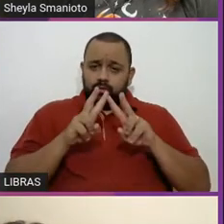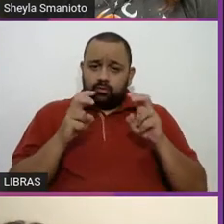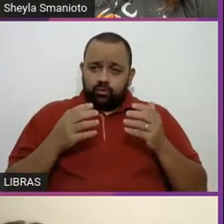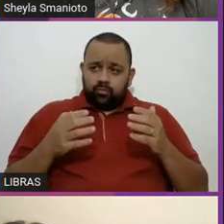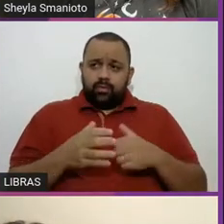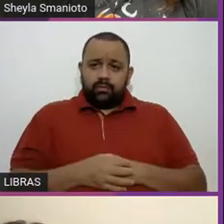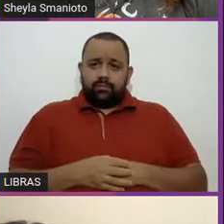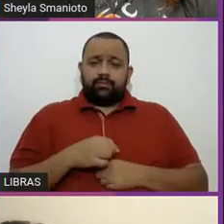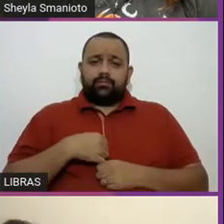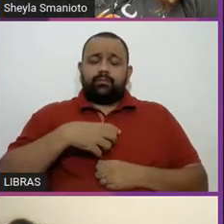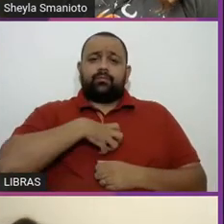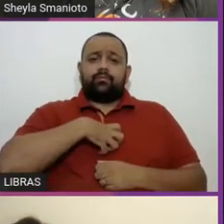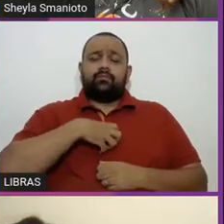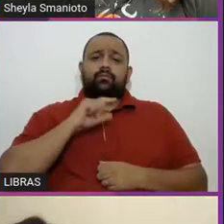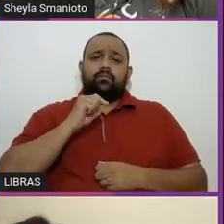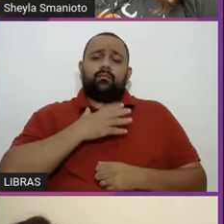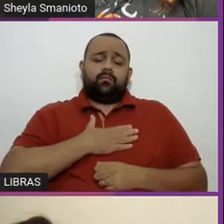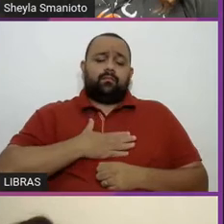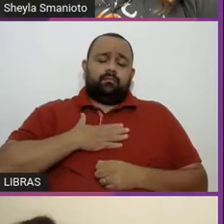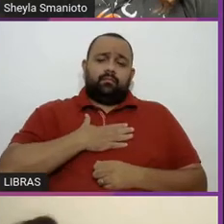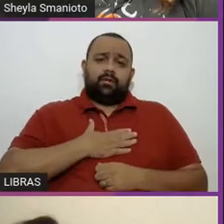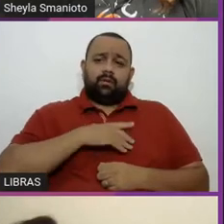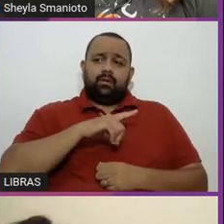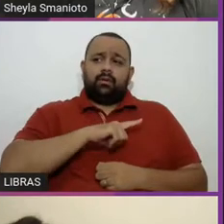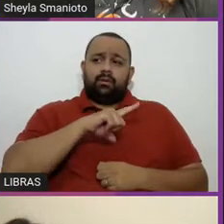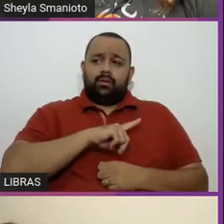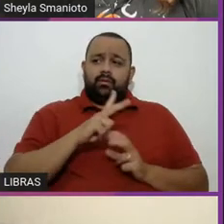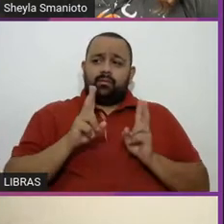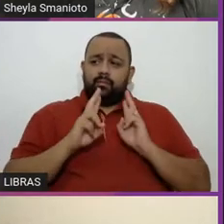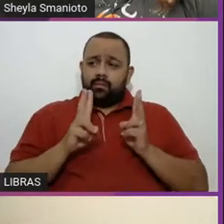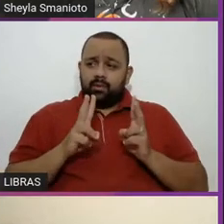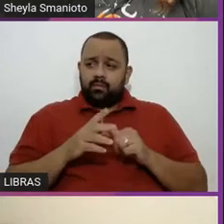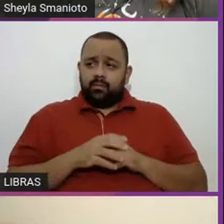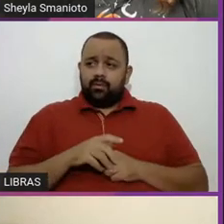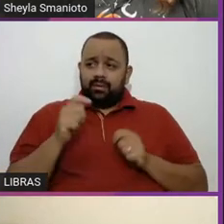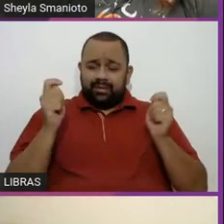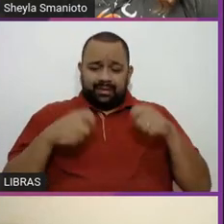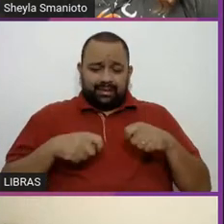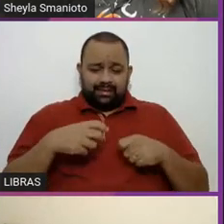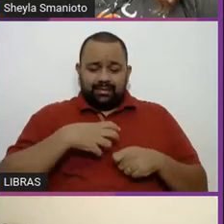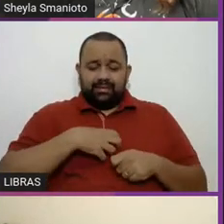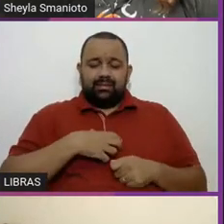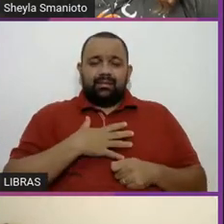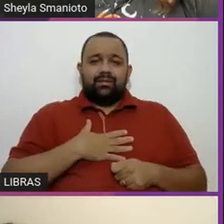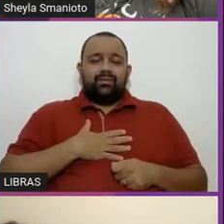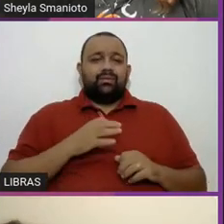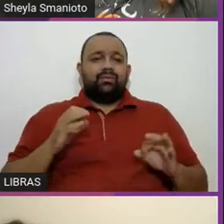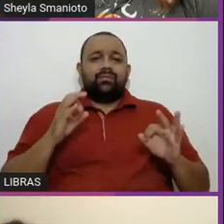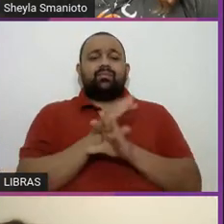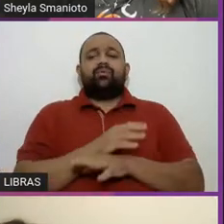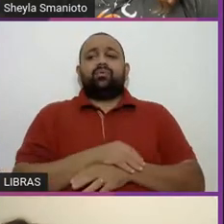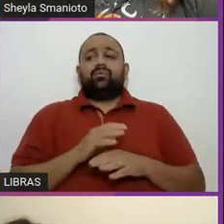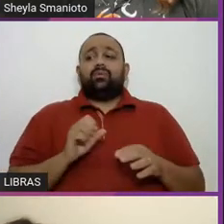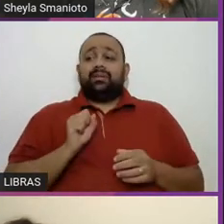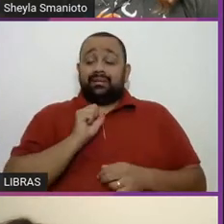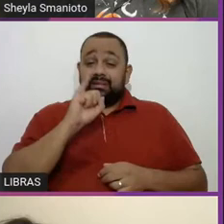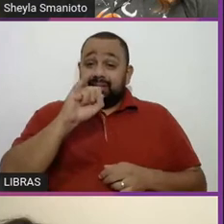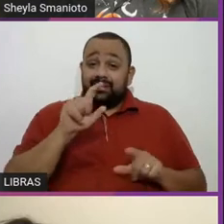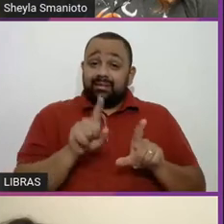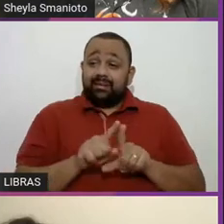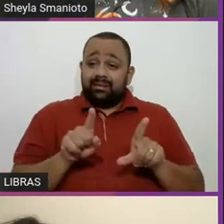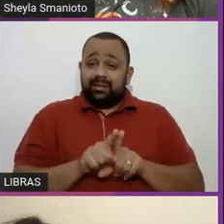eu sinto o extremo prazer mesmo assim você a sensação de meditação quando